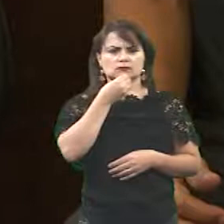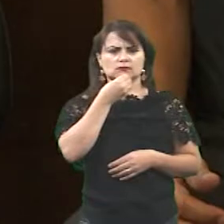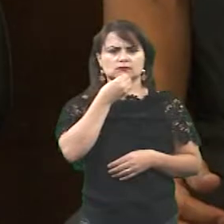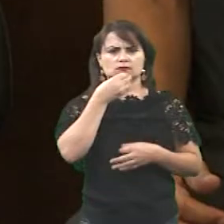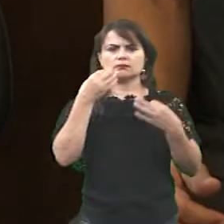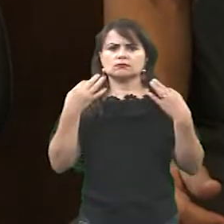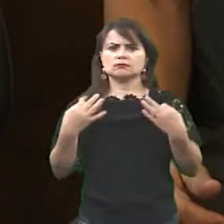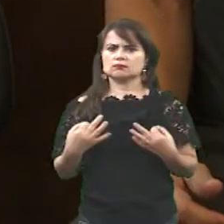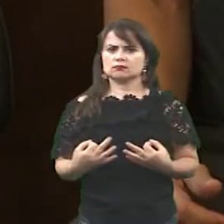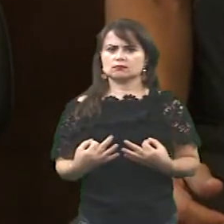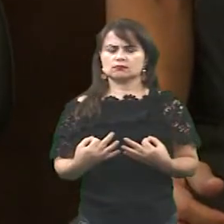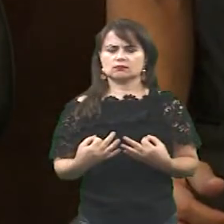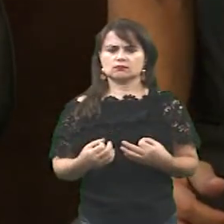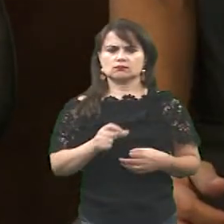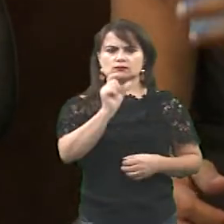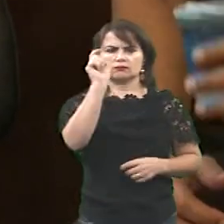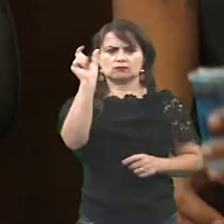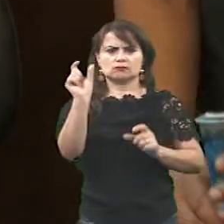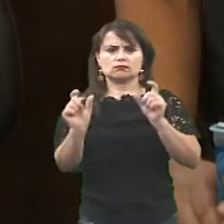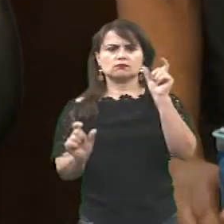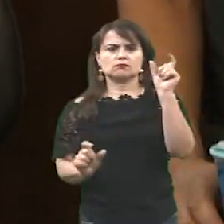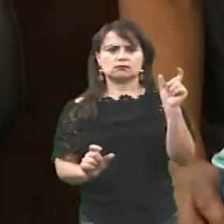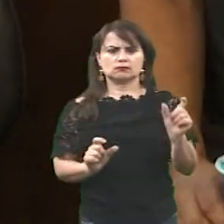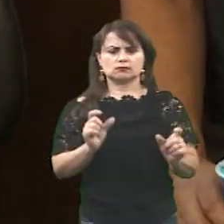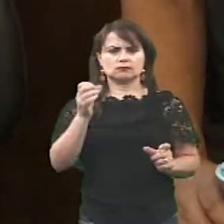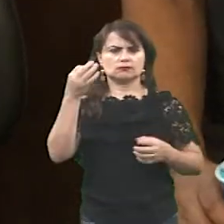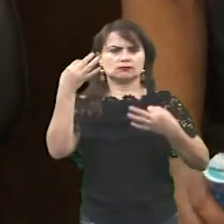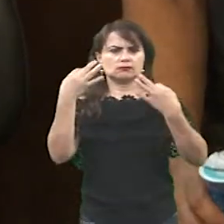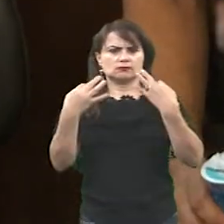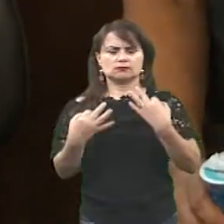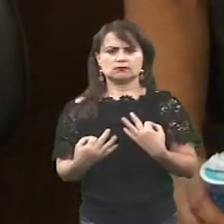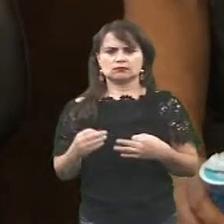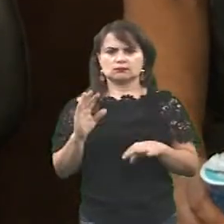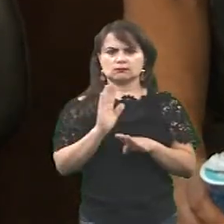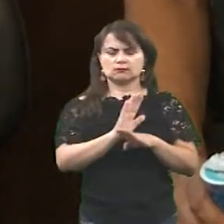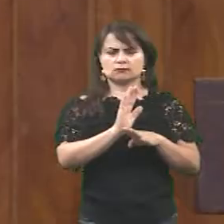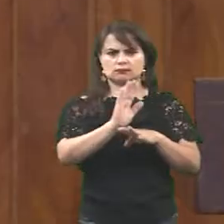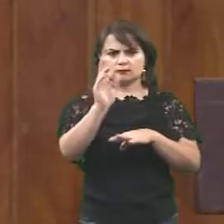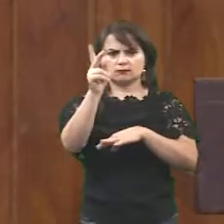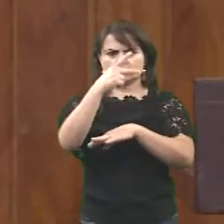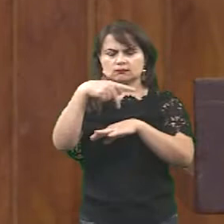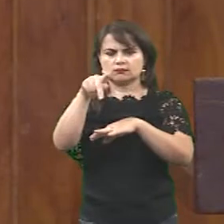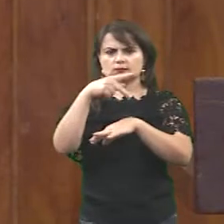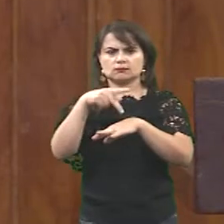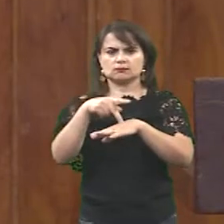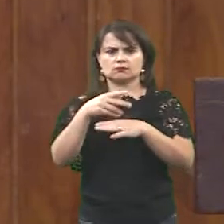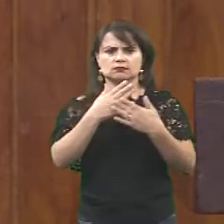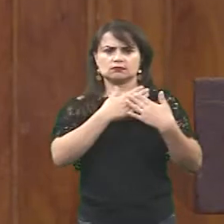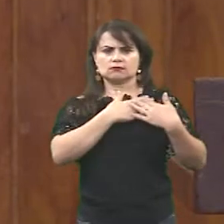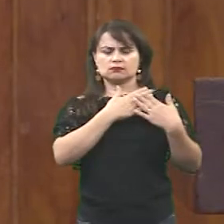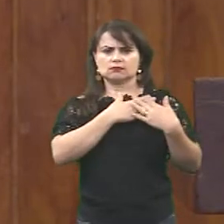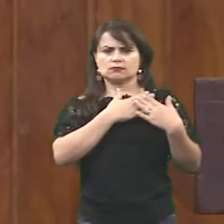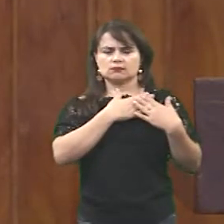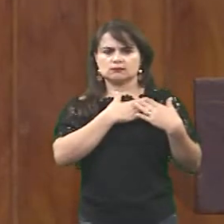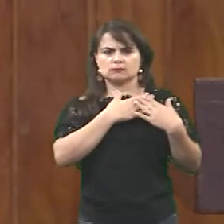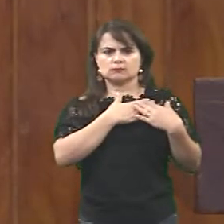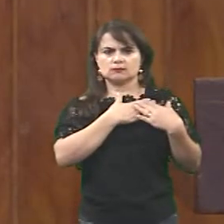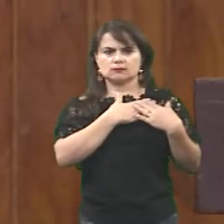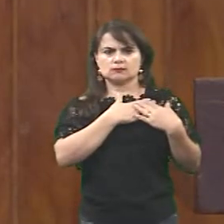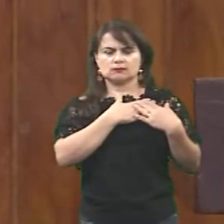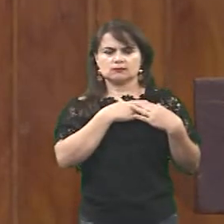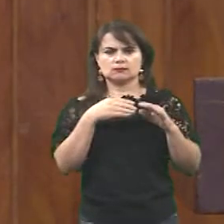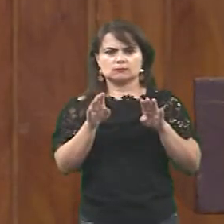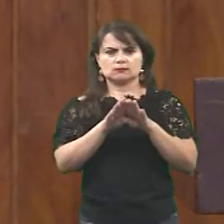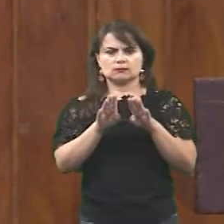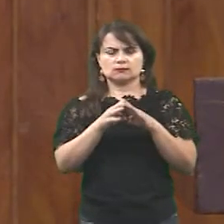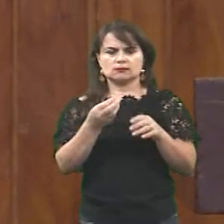determinados, verdadeiros cidadãos, patriotas comprometidos com a coletividade e sua